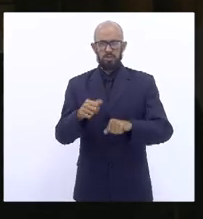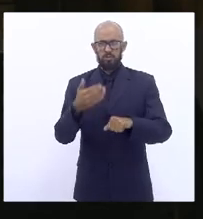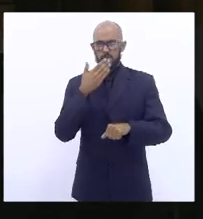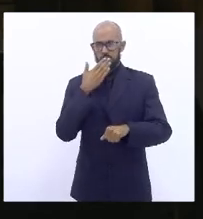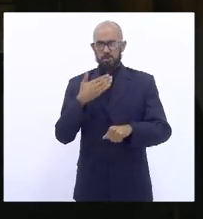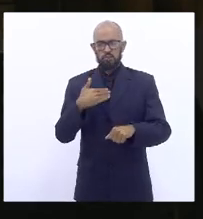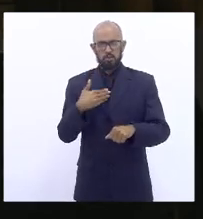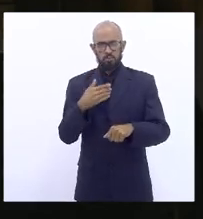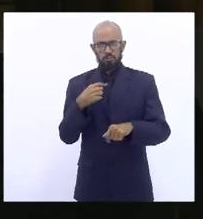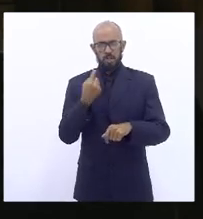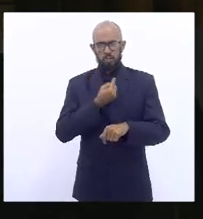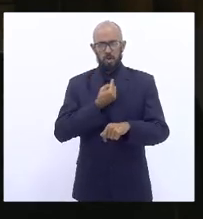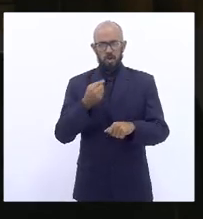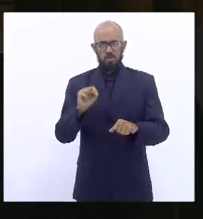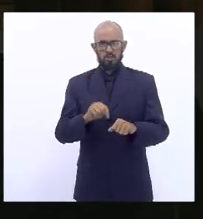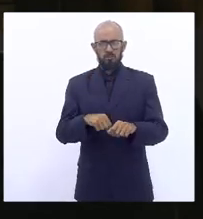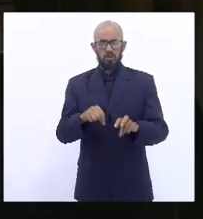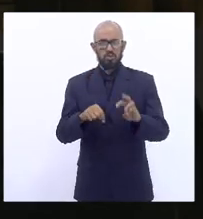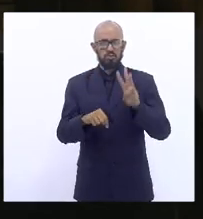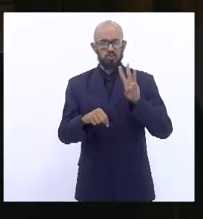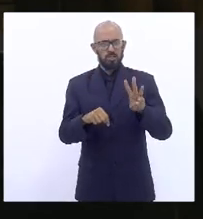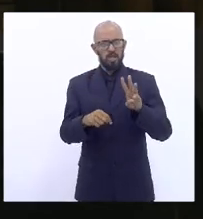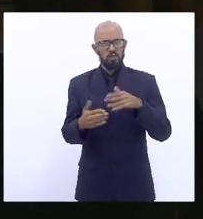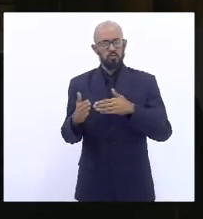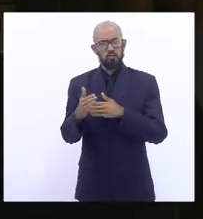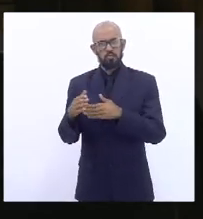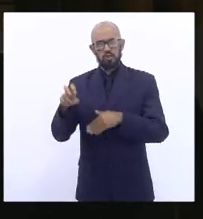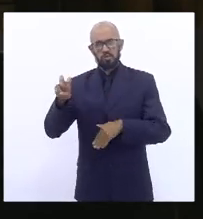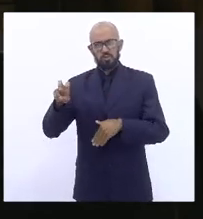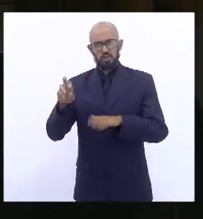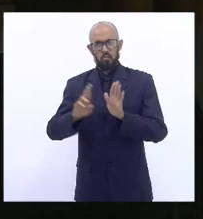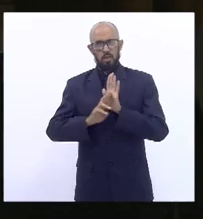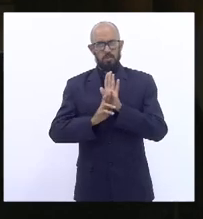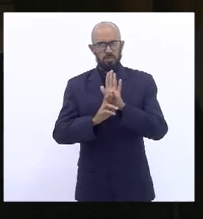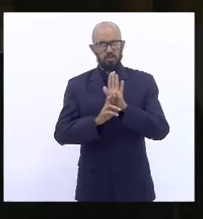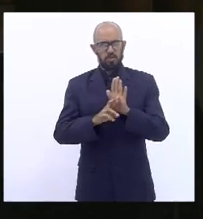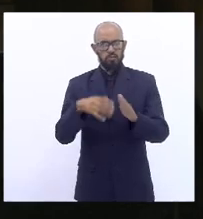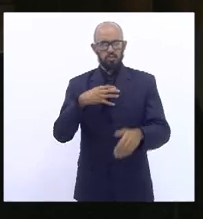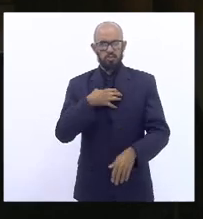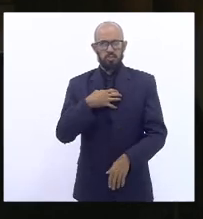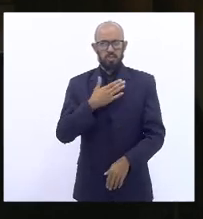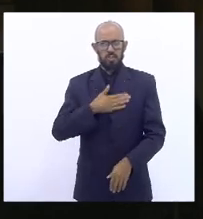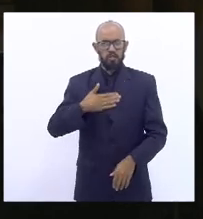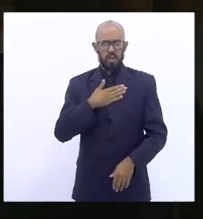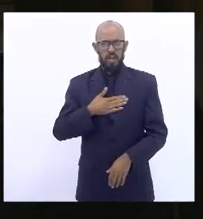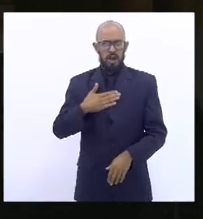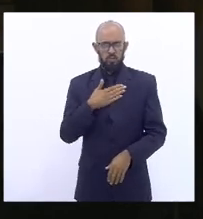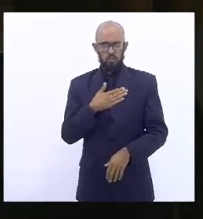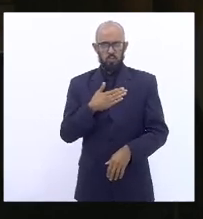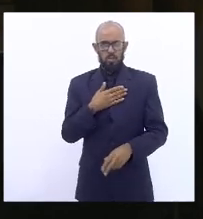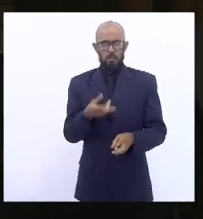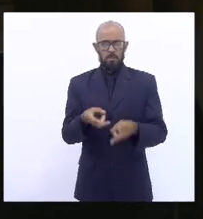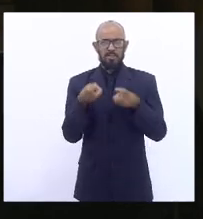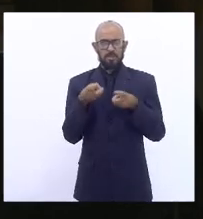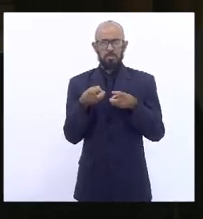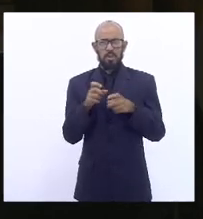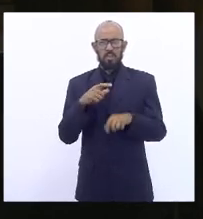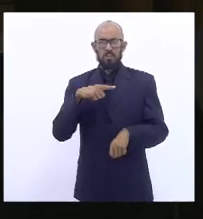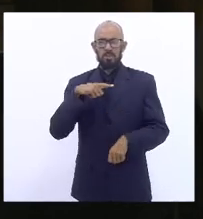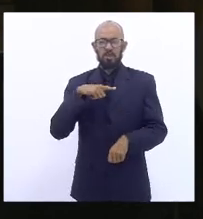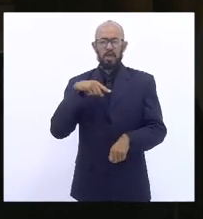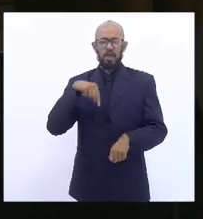cada pastoral enviasse de 3 a 5 representantes. E é muito gratificante perceber que há